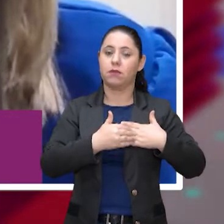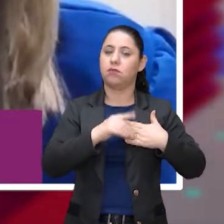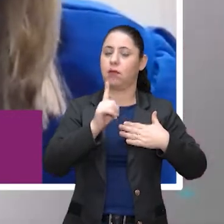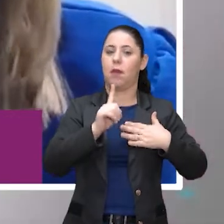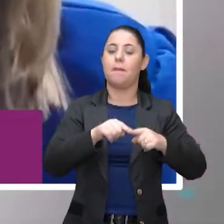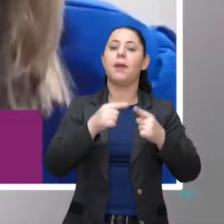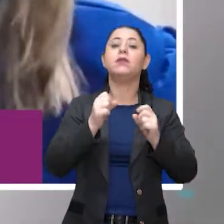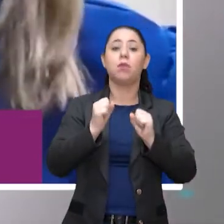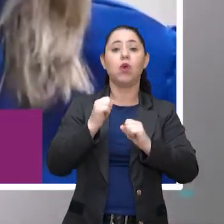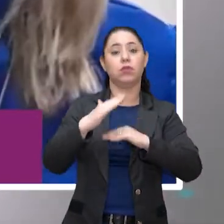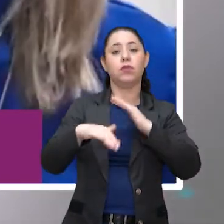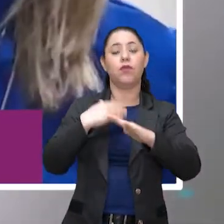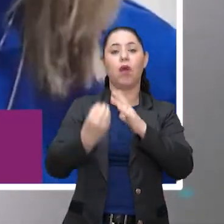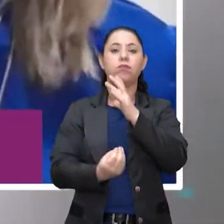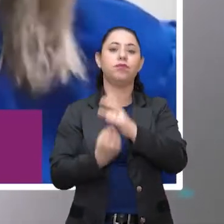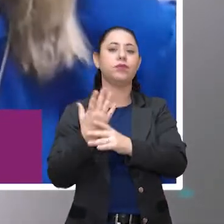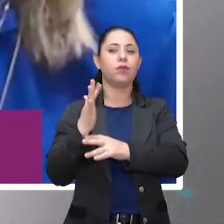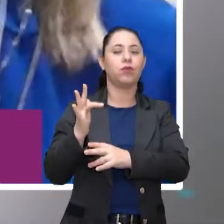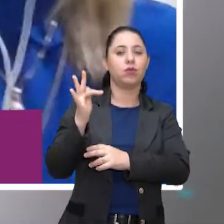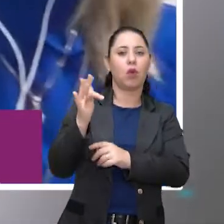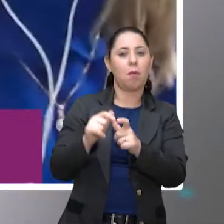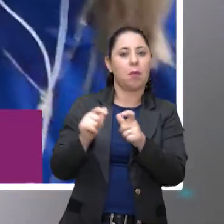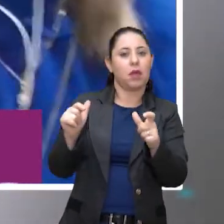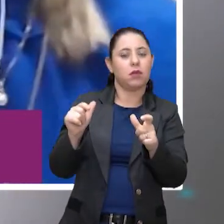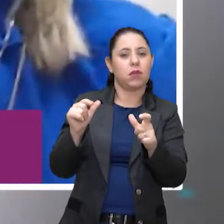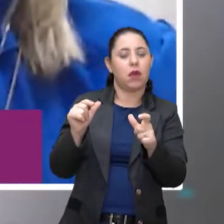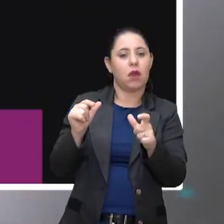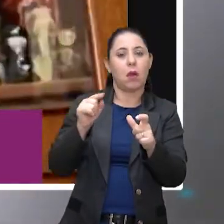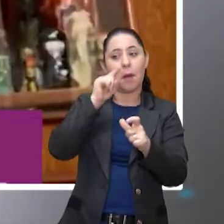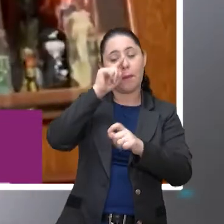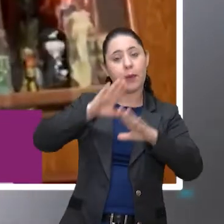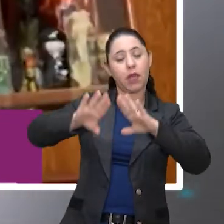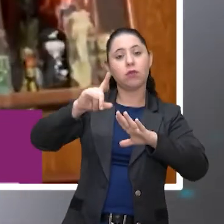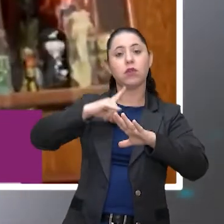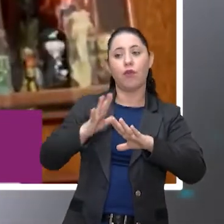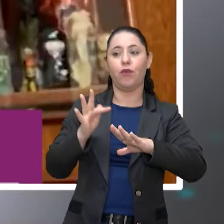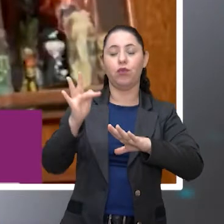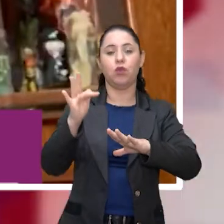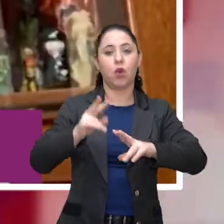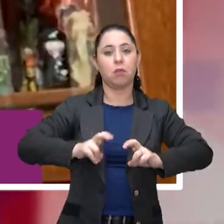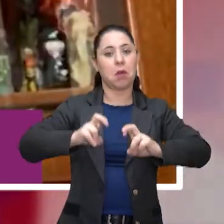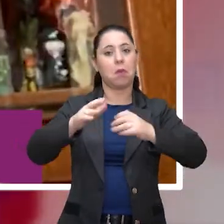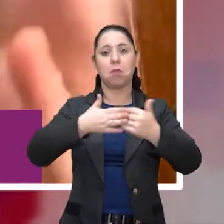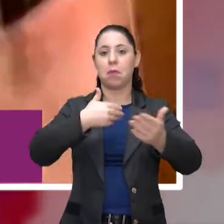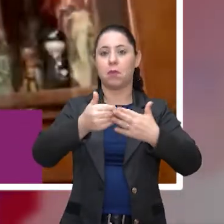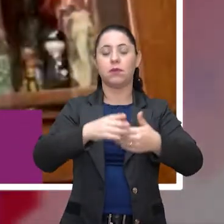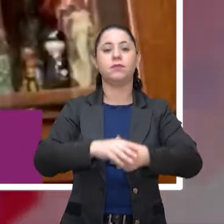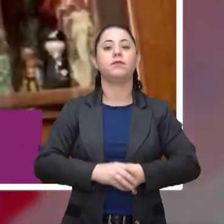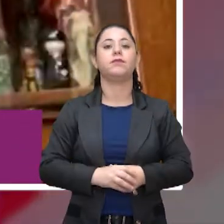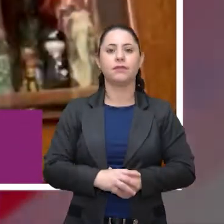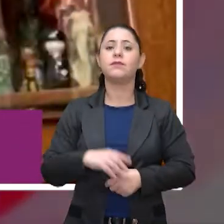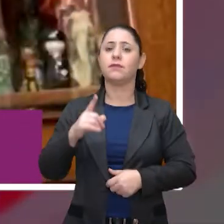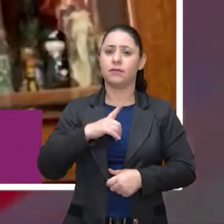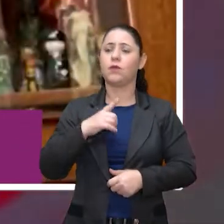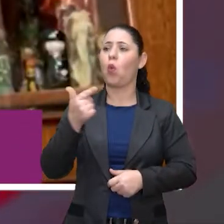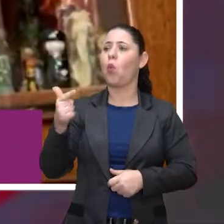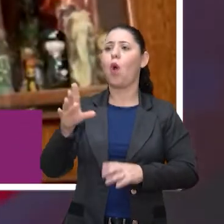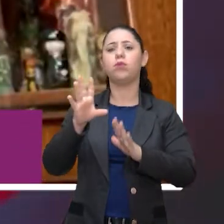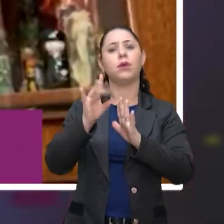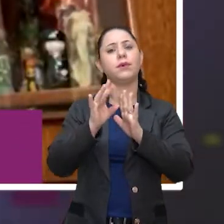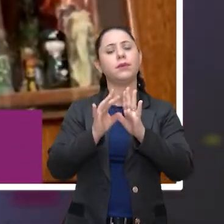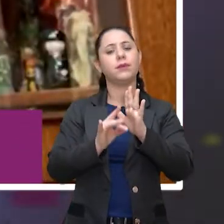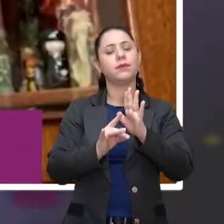pouquinho aumentado de desenvolver essa doença. E aí tem aqueles outros fatores que eu configuro assim como na